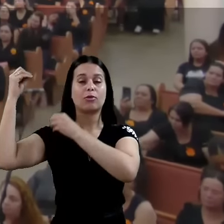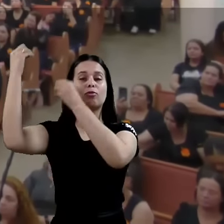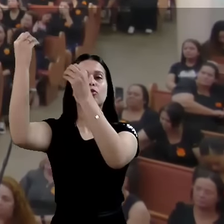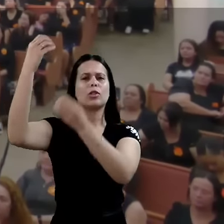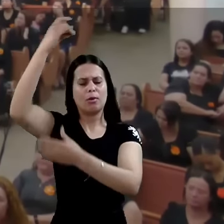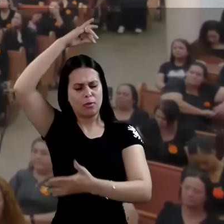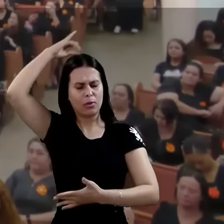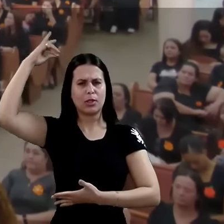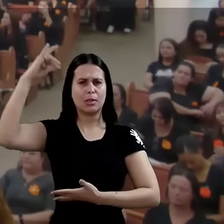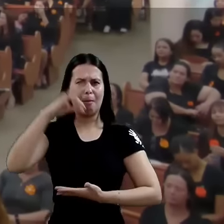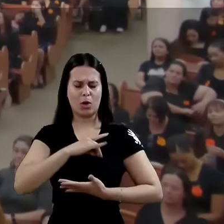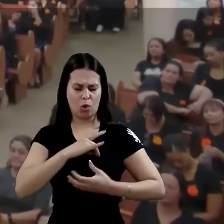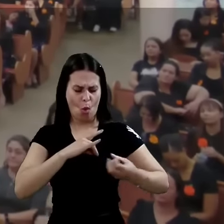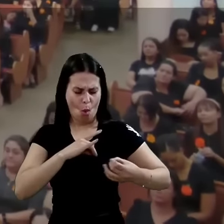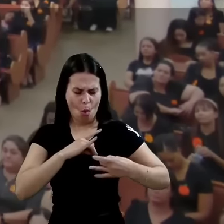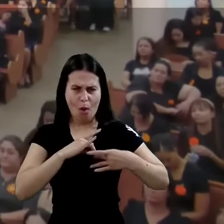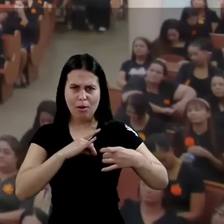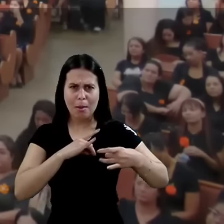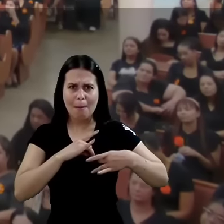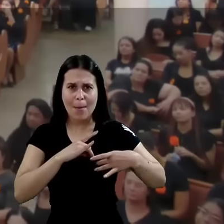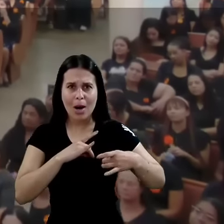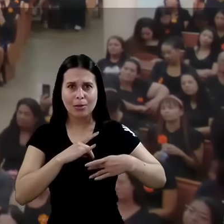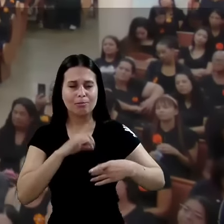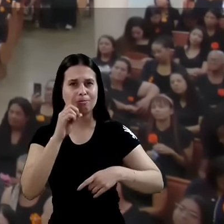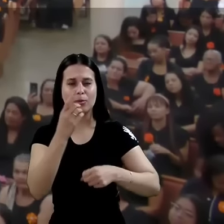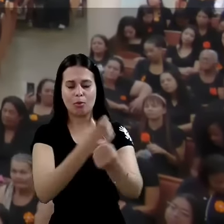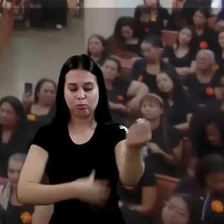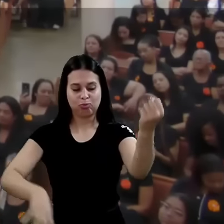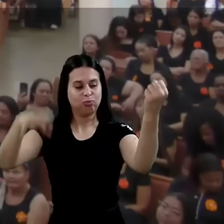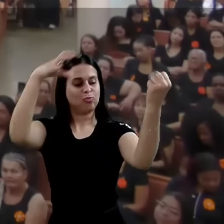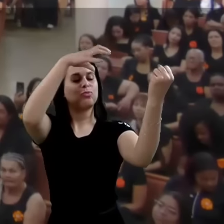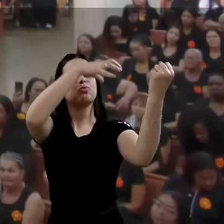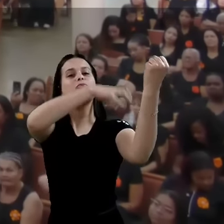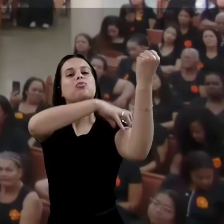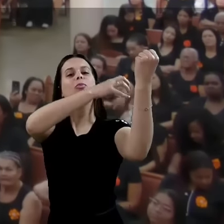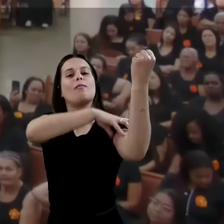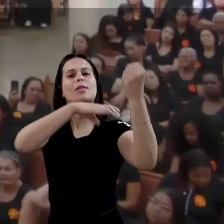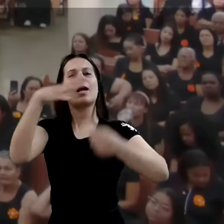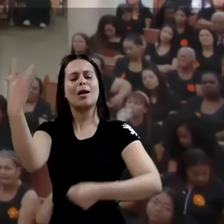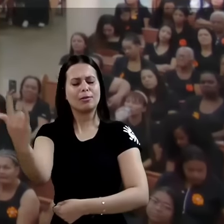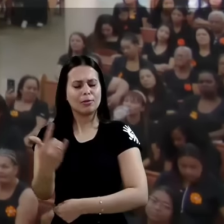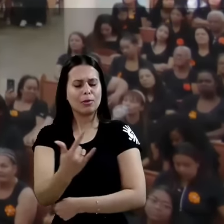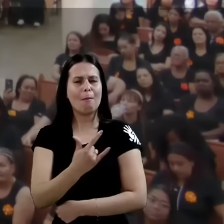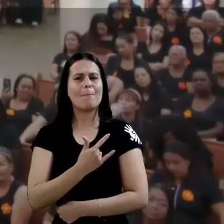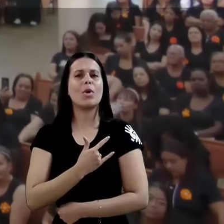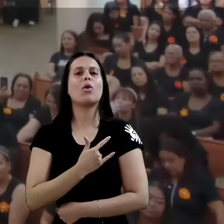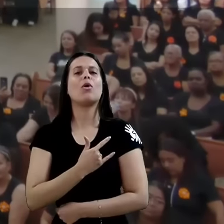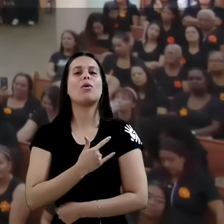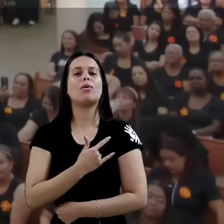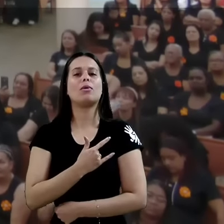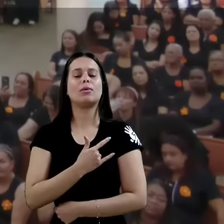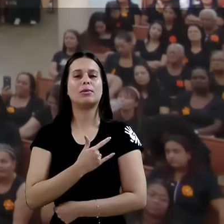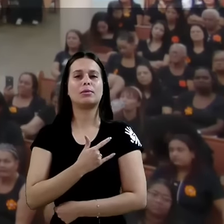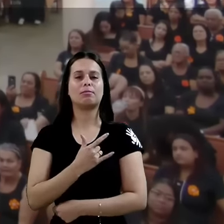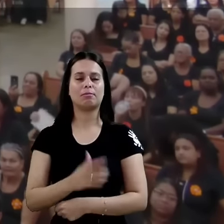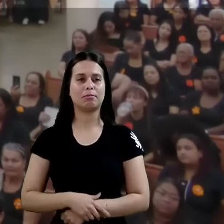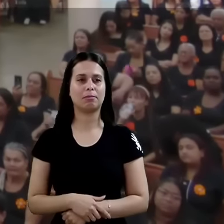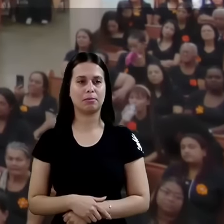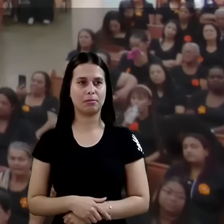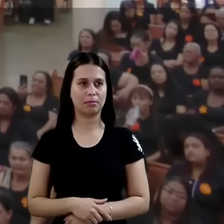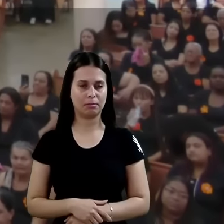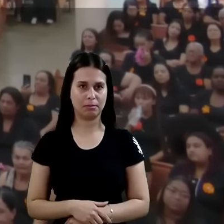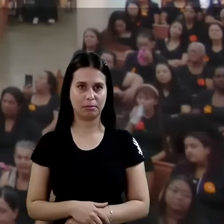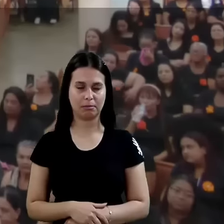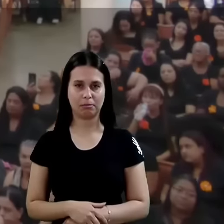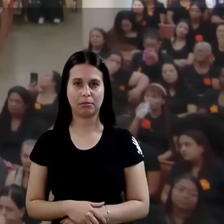de temor mas de Fortaleza e de amor e de moderação eu quero pegar